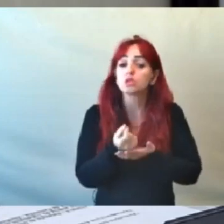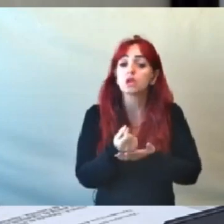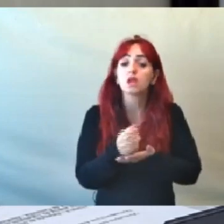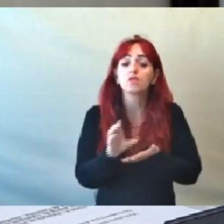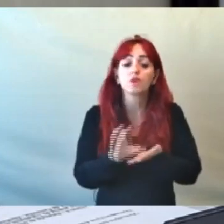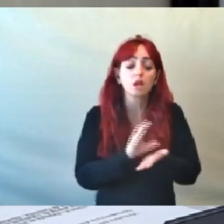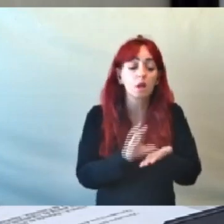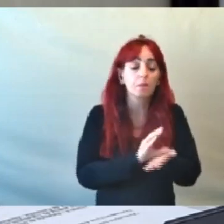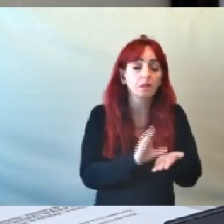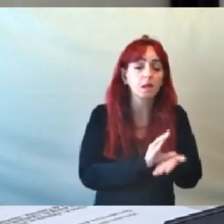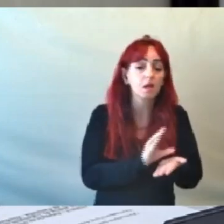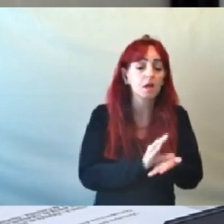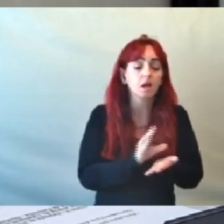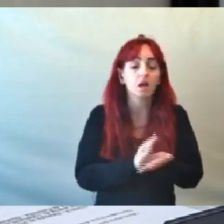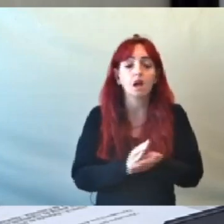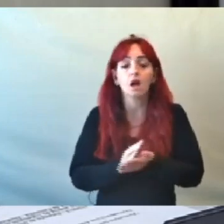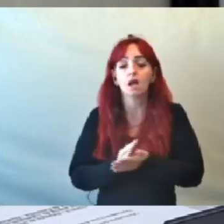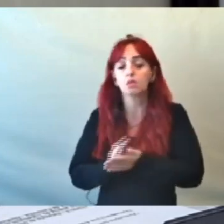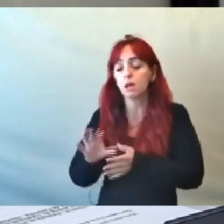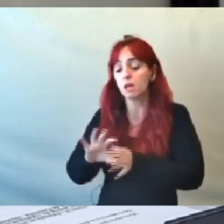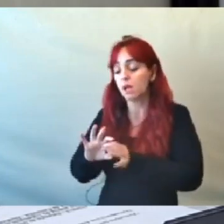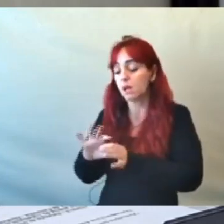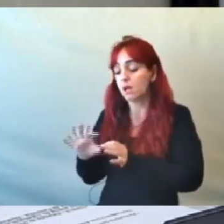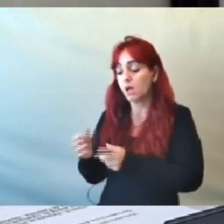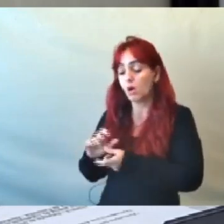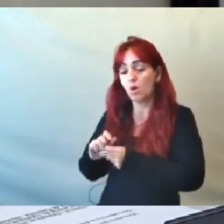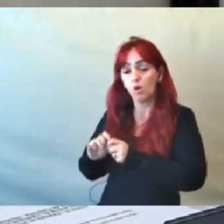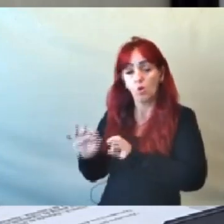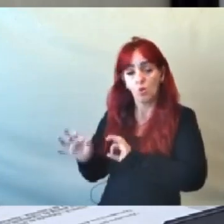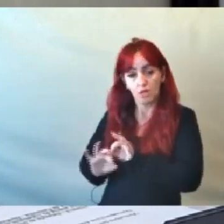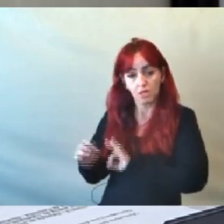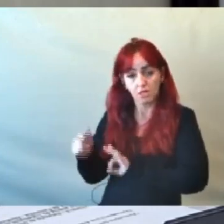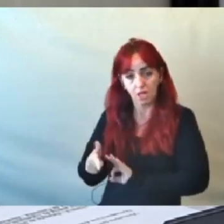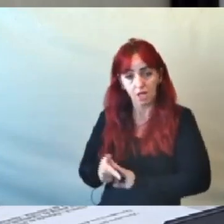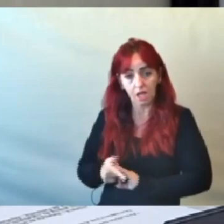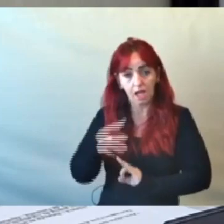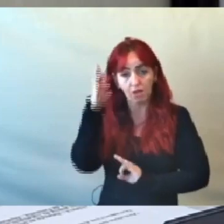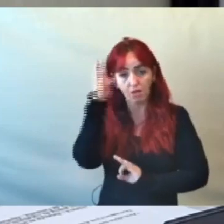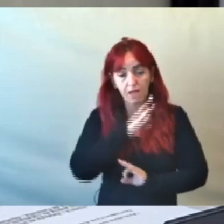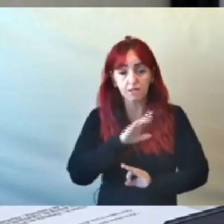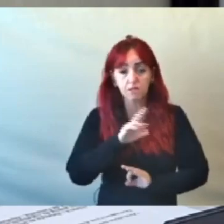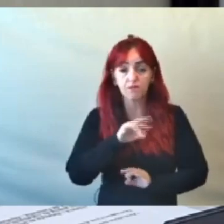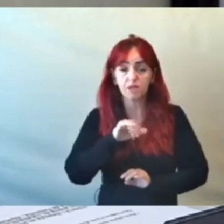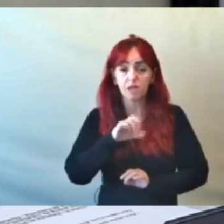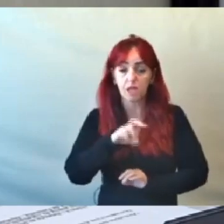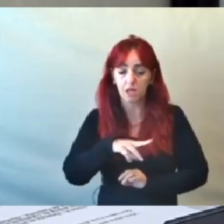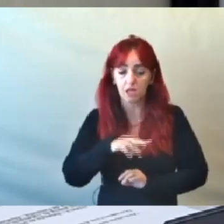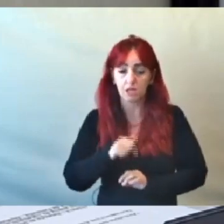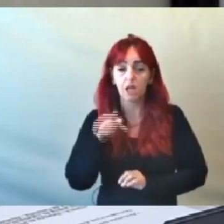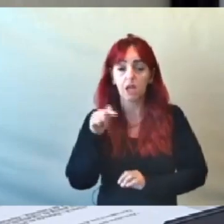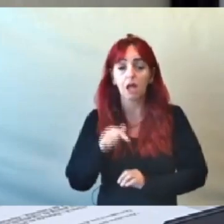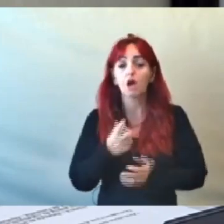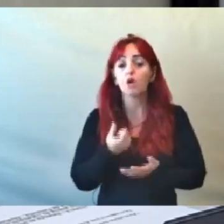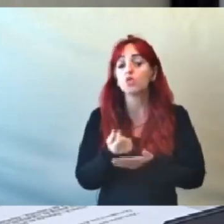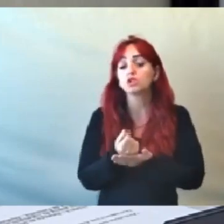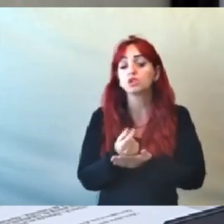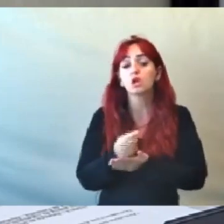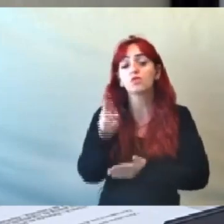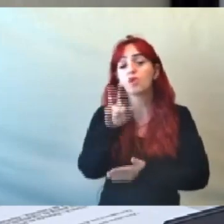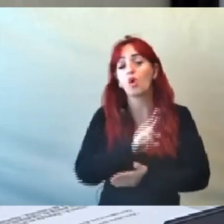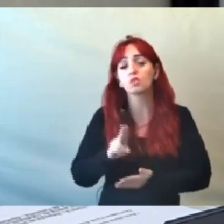da Pampulha em dólar no Banco Brasil de Viena, usou para fazer reforma em aviário dentro